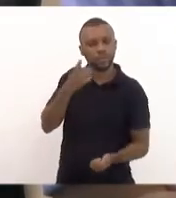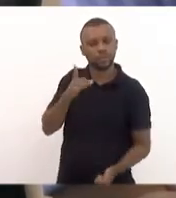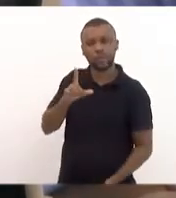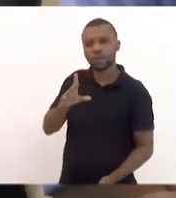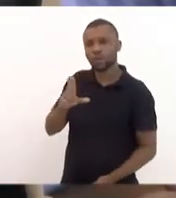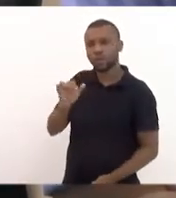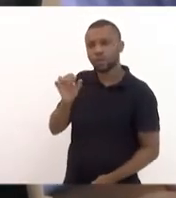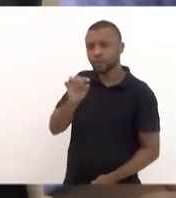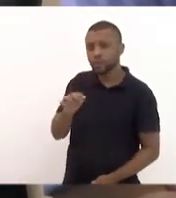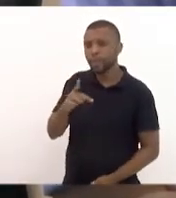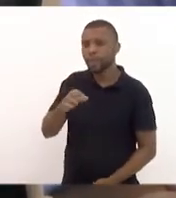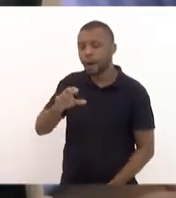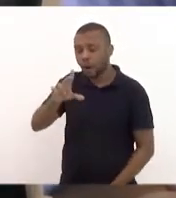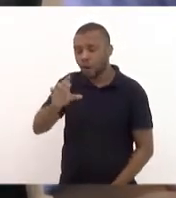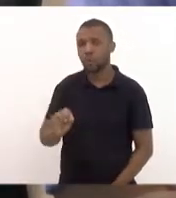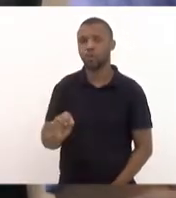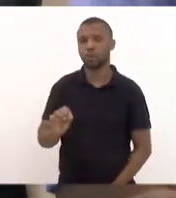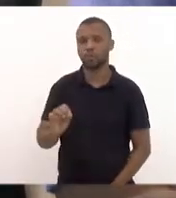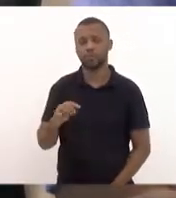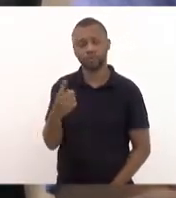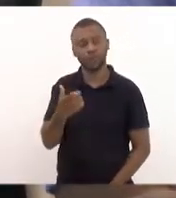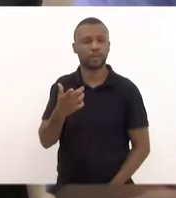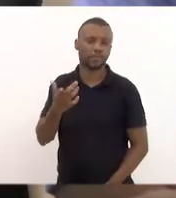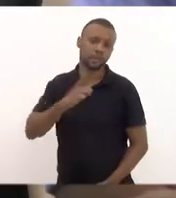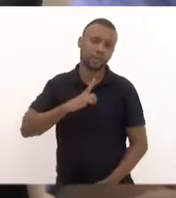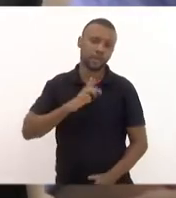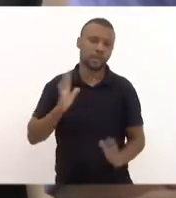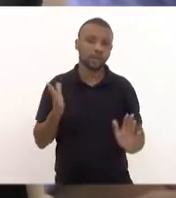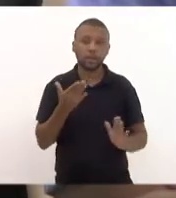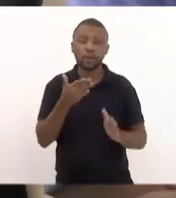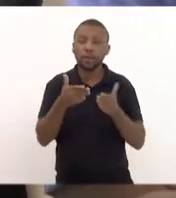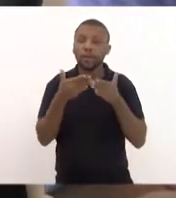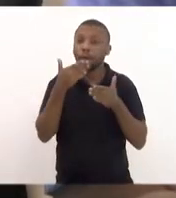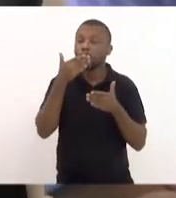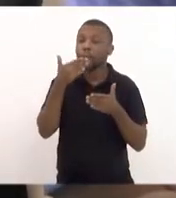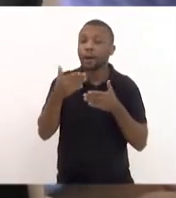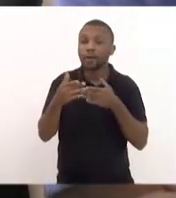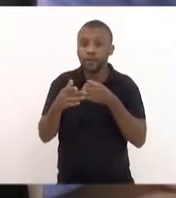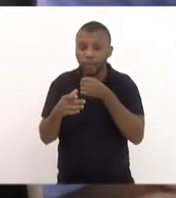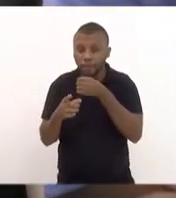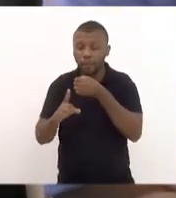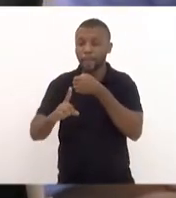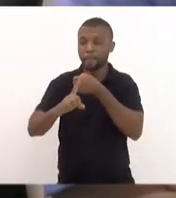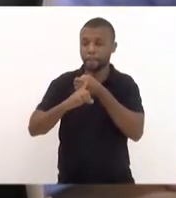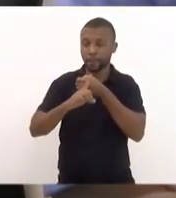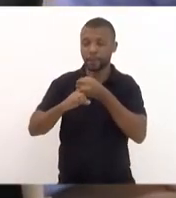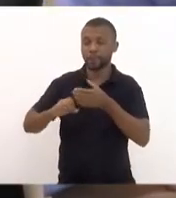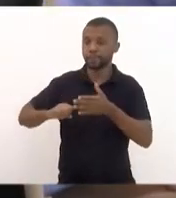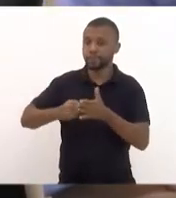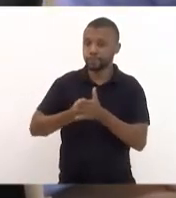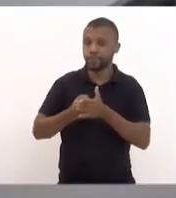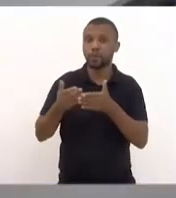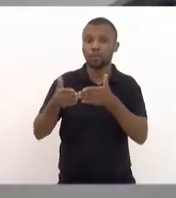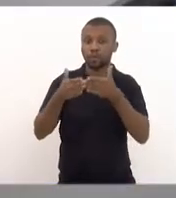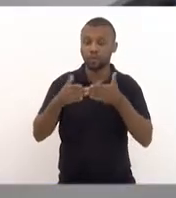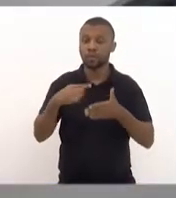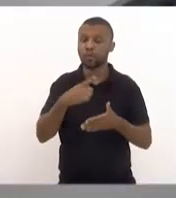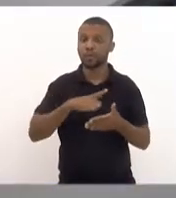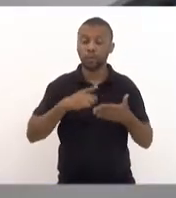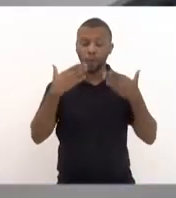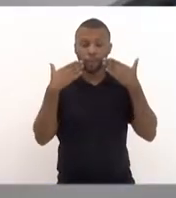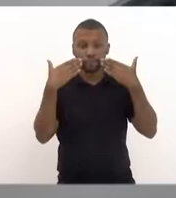Mas a gente vai estar repassando para o CEPERJ. Por favor, peço que desligue o microfone, por gentileza, nós estamos com o expositor